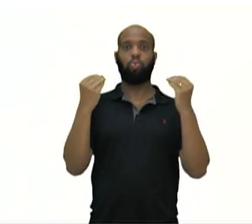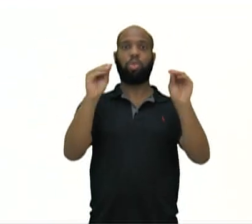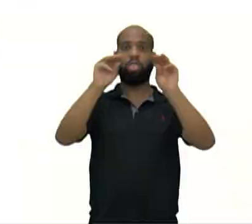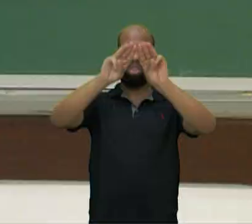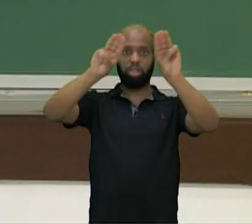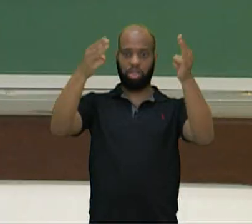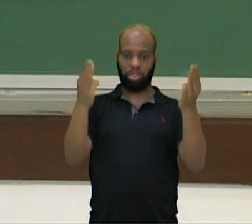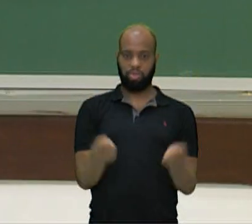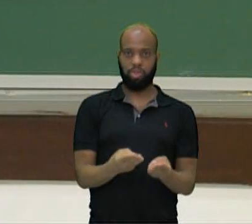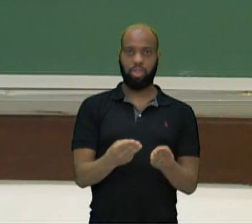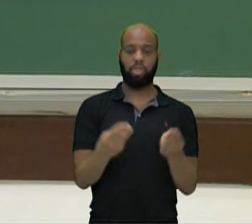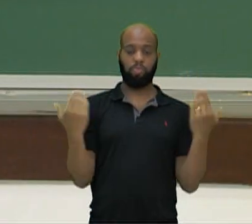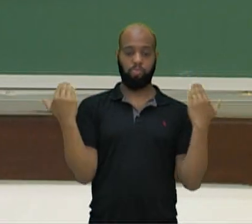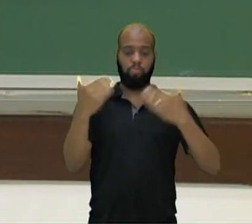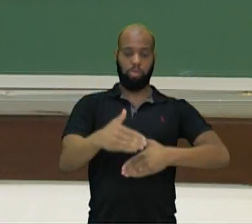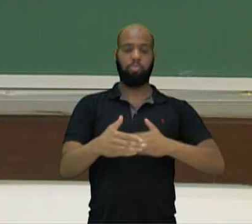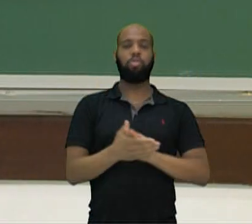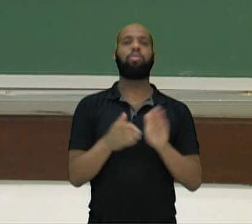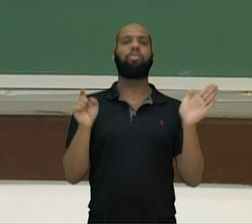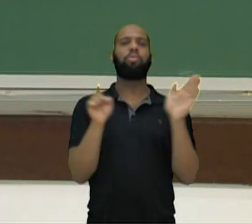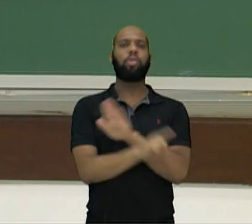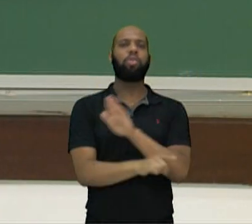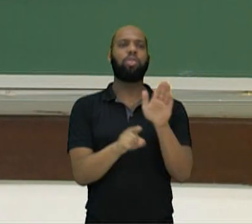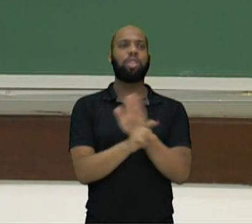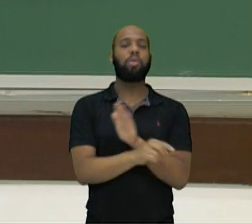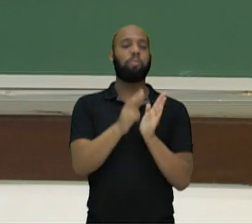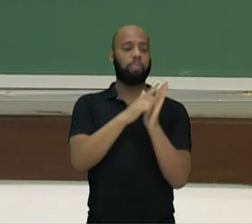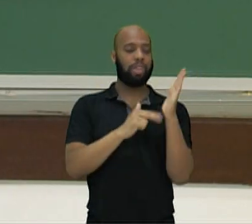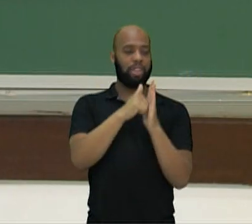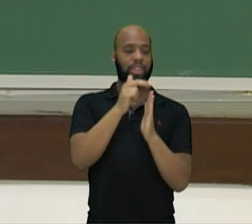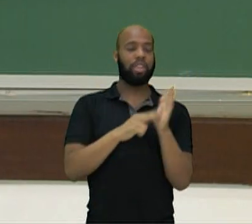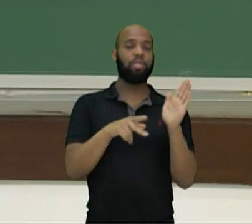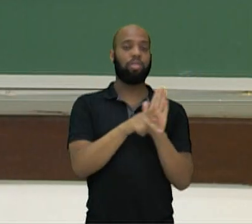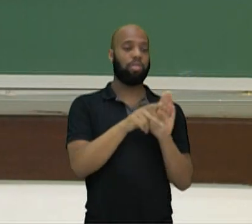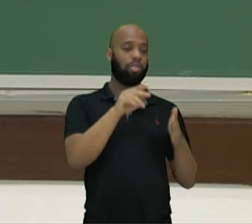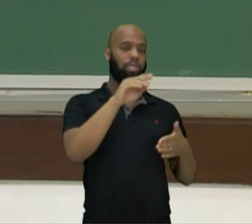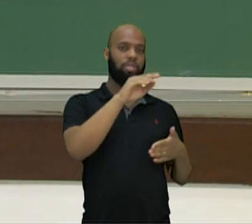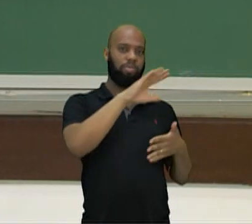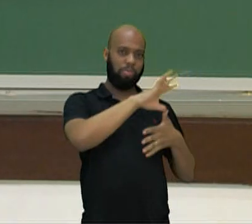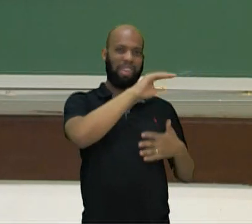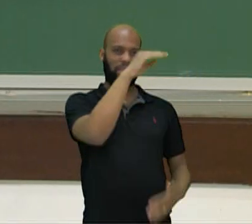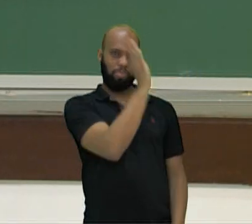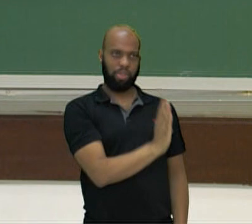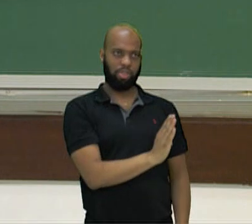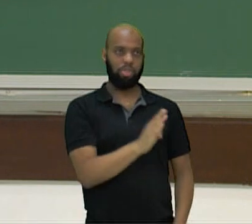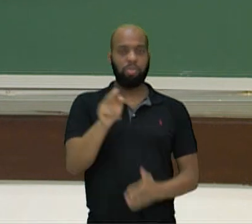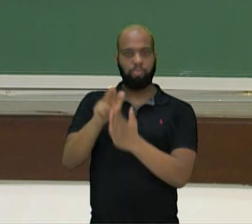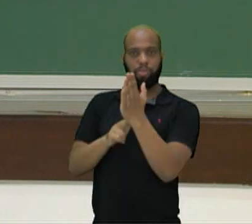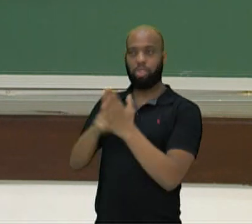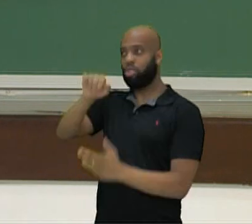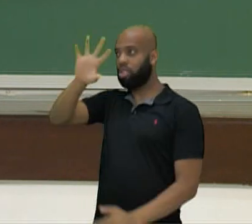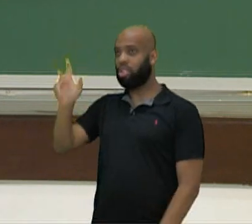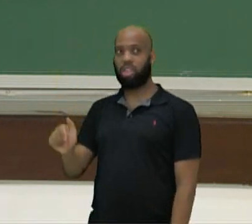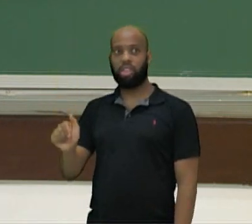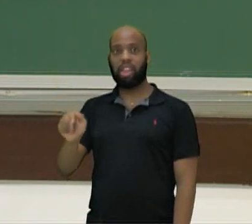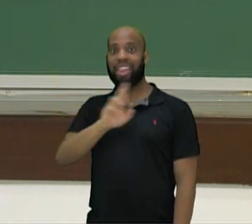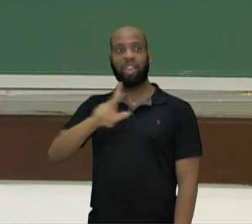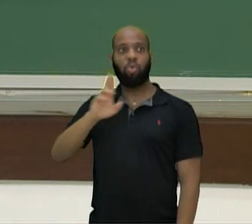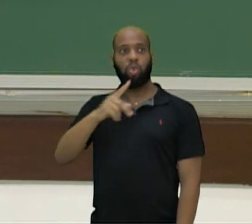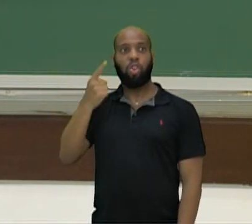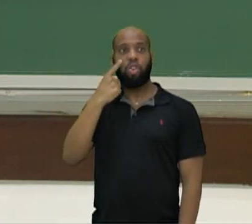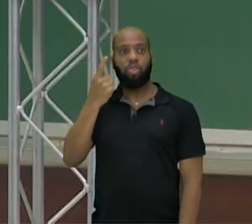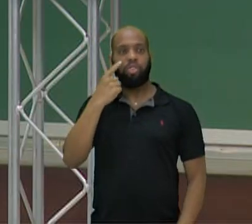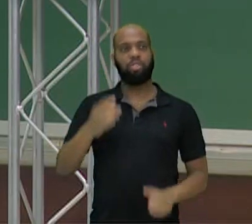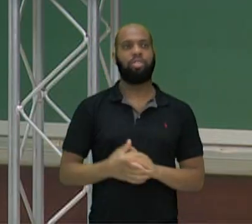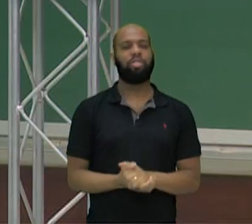aqui numa prova e pedi para pintar o Brasil. E eles pintaram a África. Não, a África está aqui, ó. Vamos